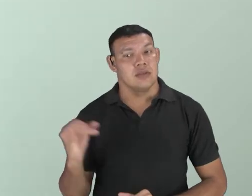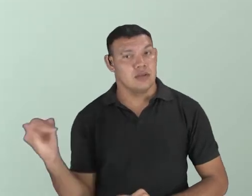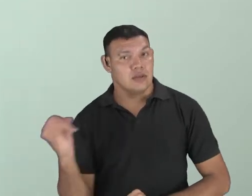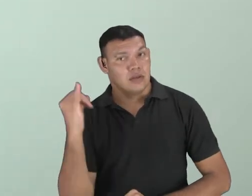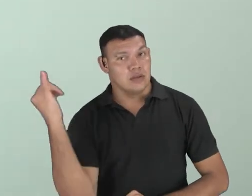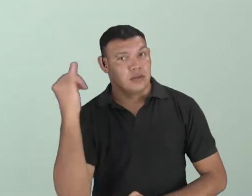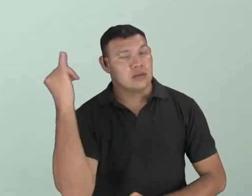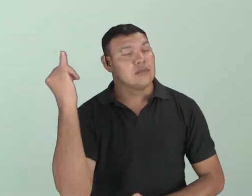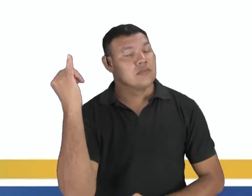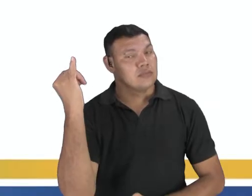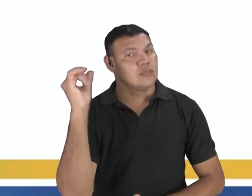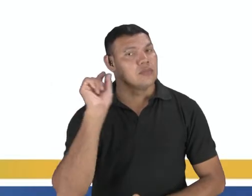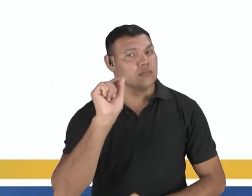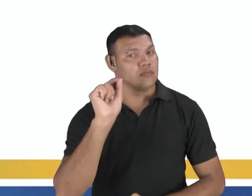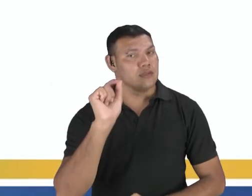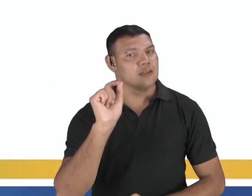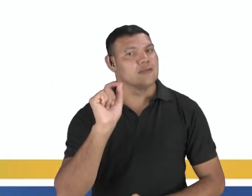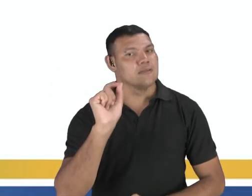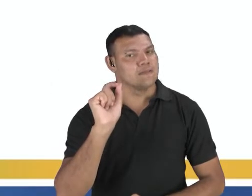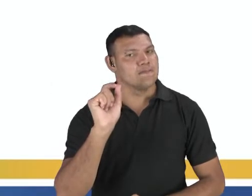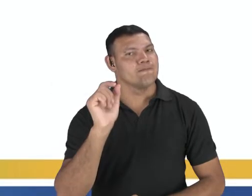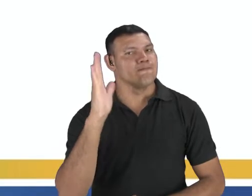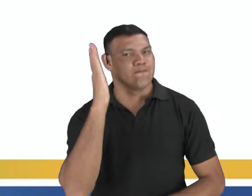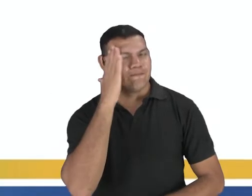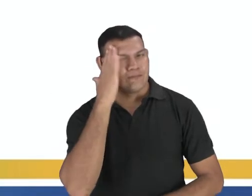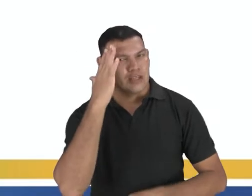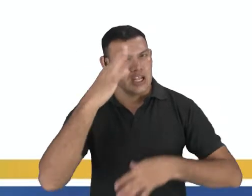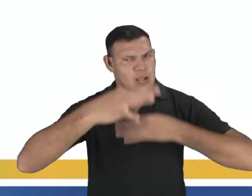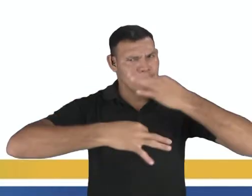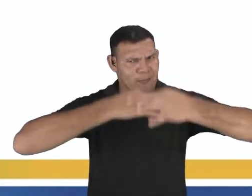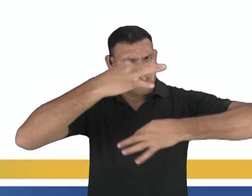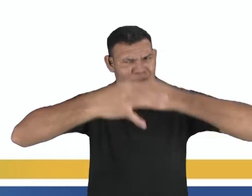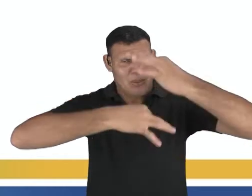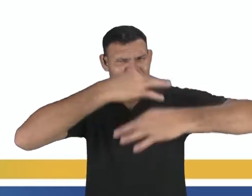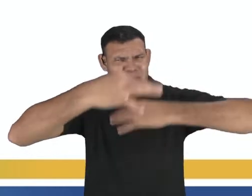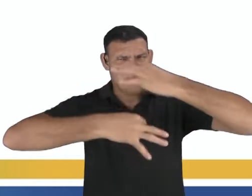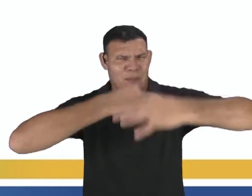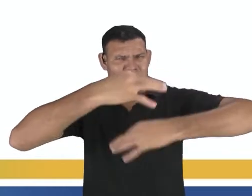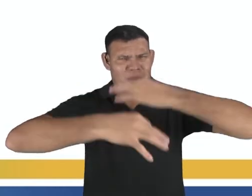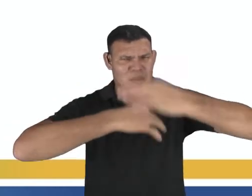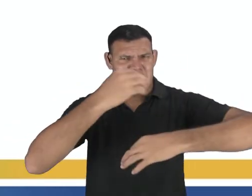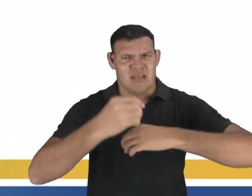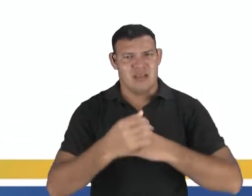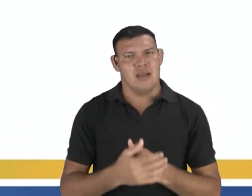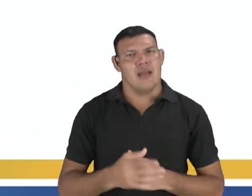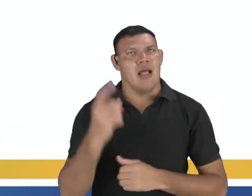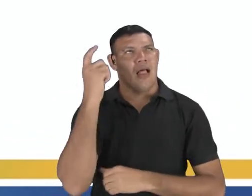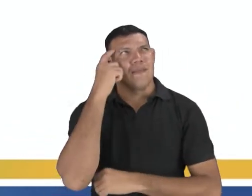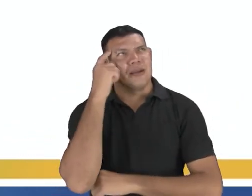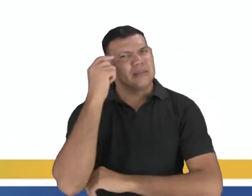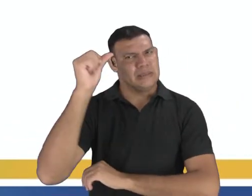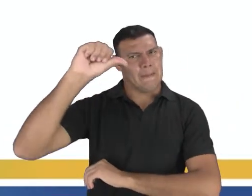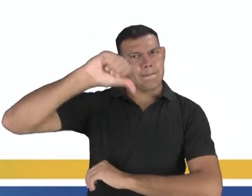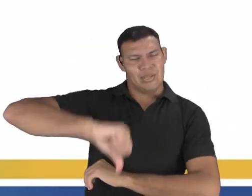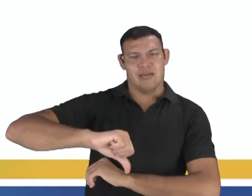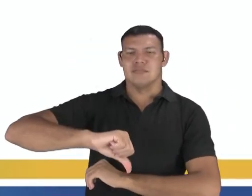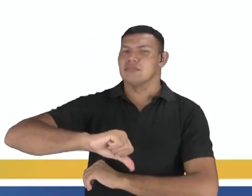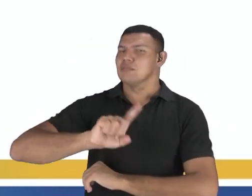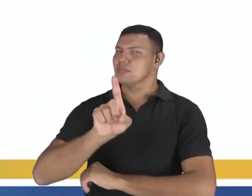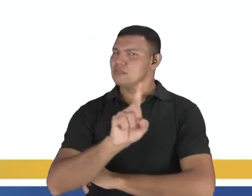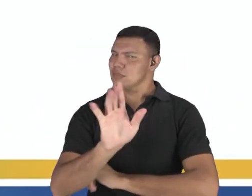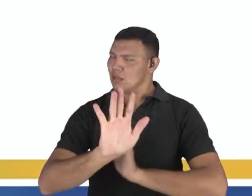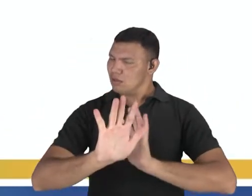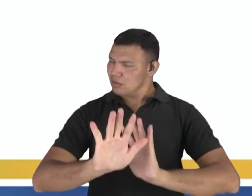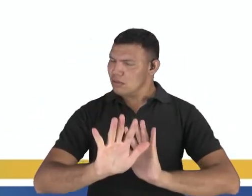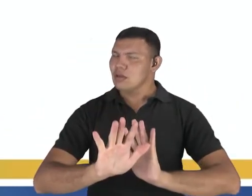importante na hora de fazer essa redação é saber criticar. Muitos pensam que criticar é algo negativo. Pelo